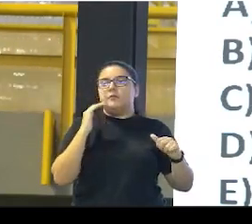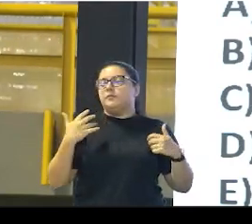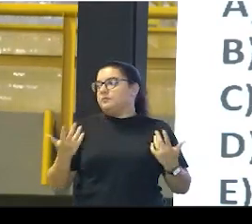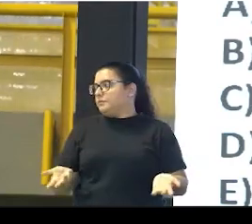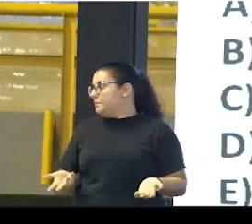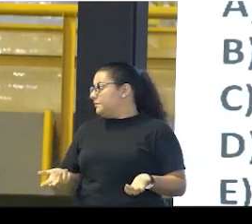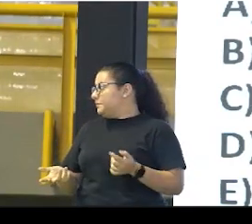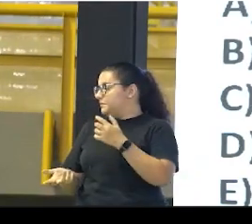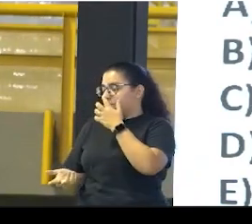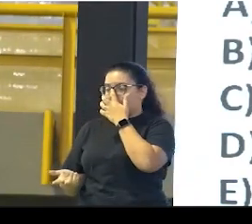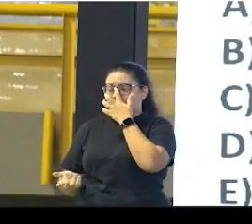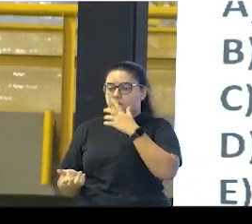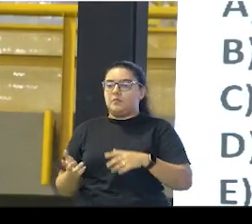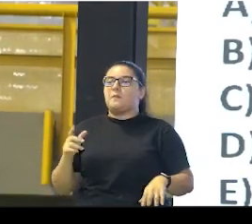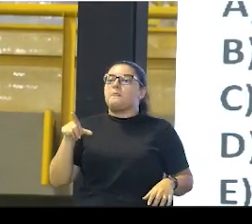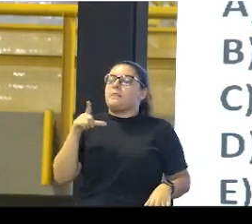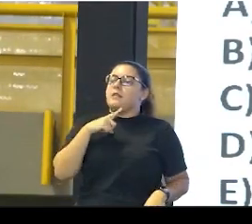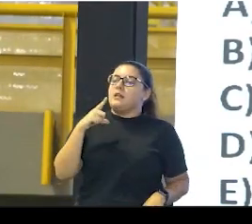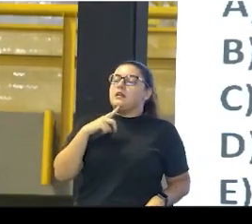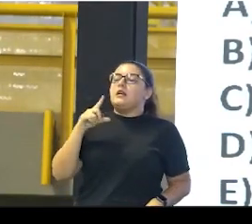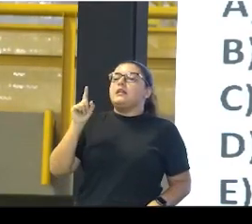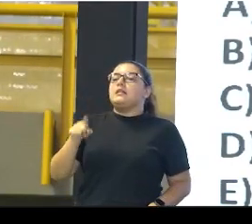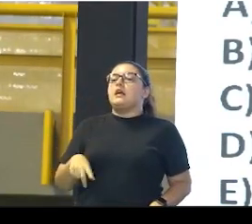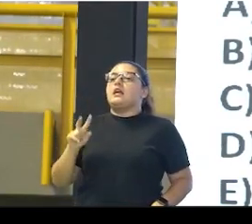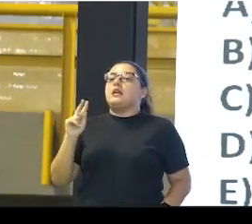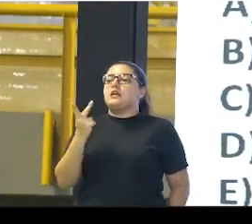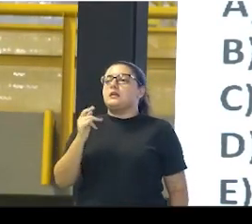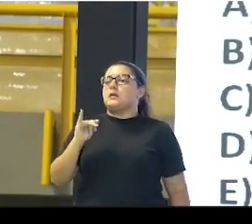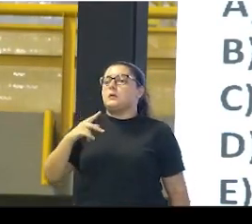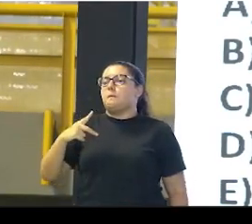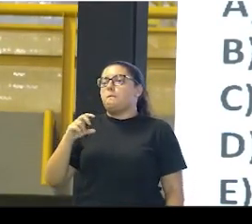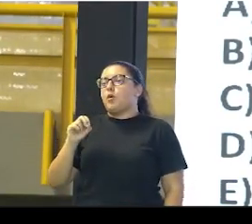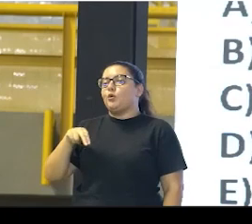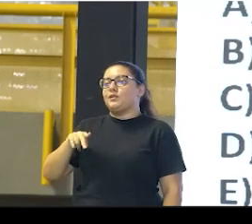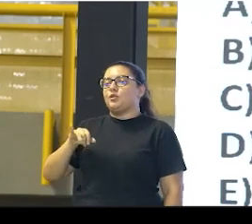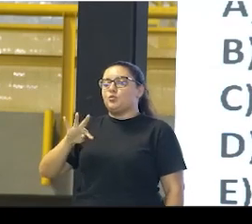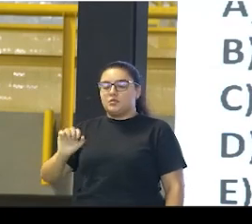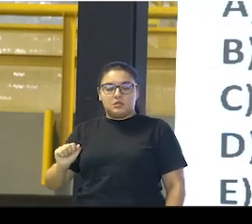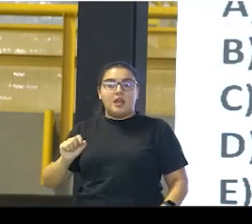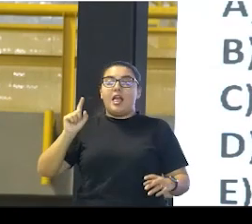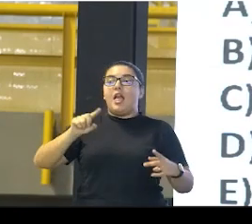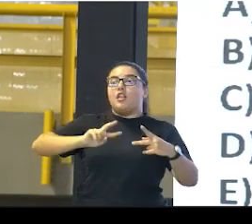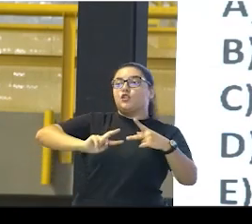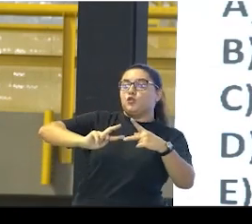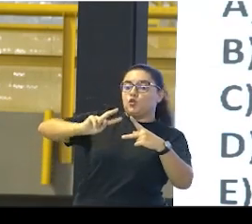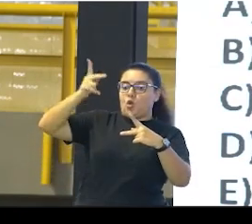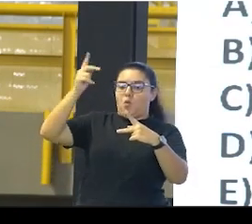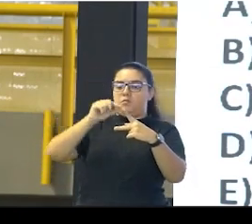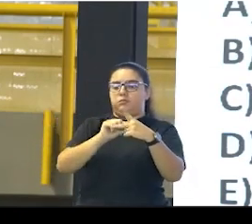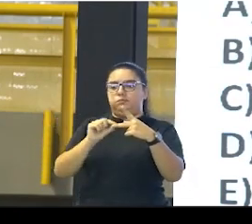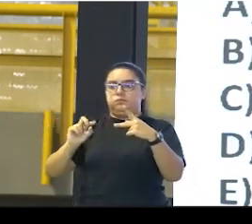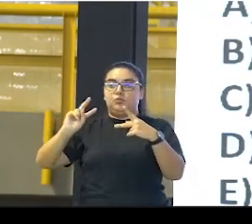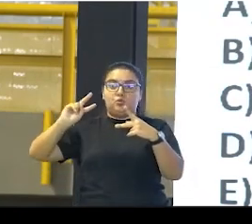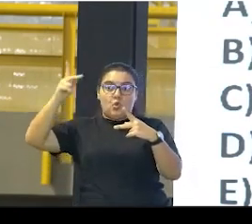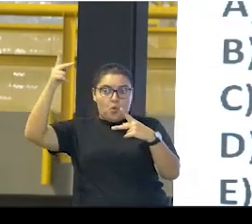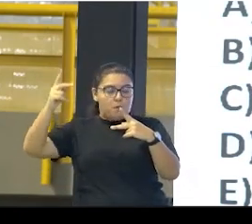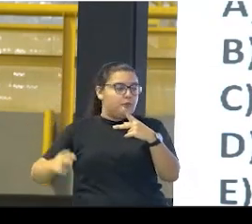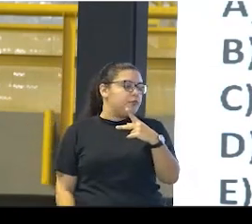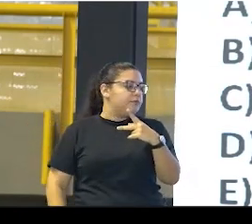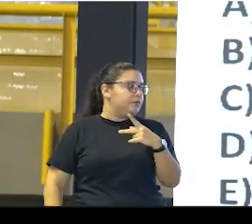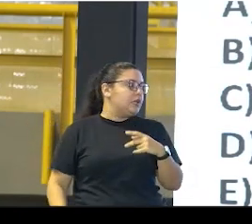que você já conheça de cabeça, já esteja familiarizado. Toda